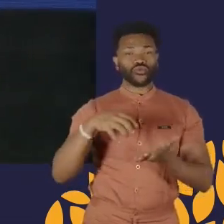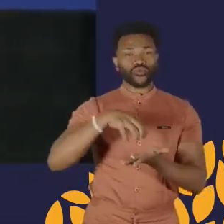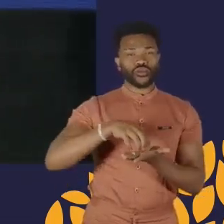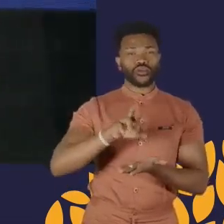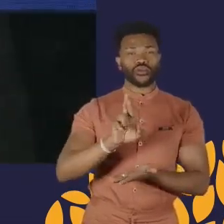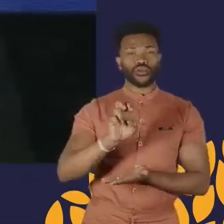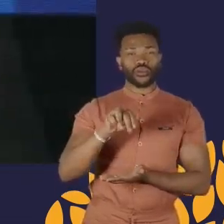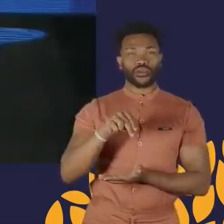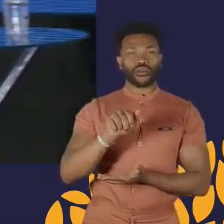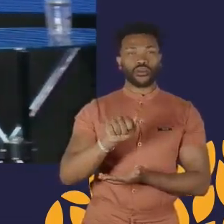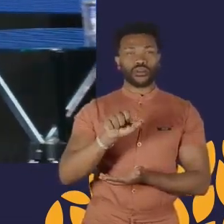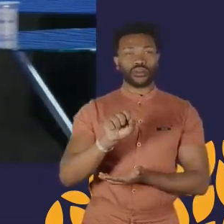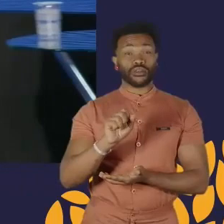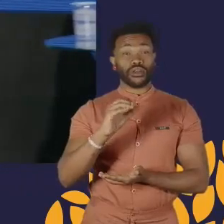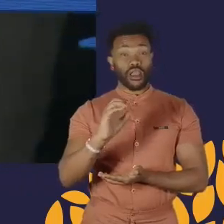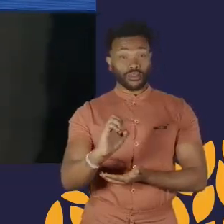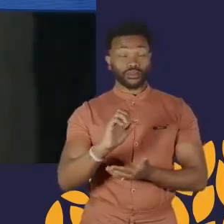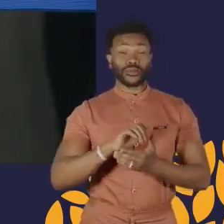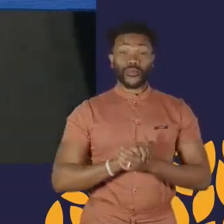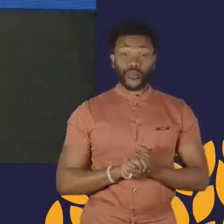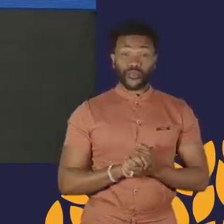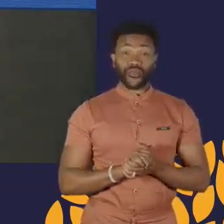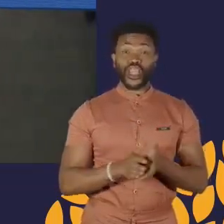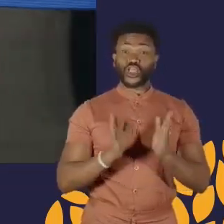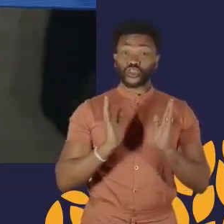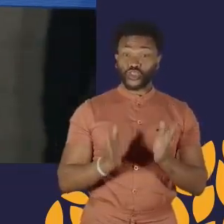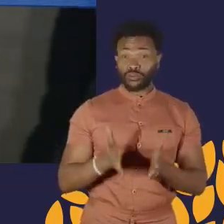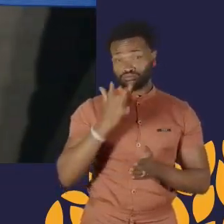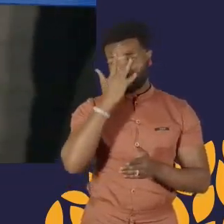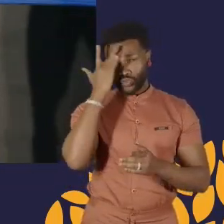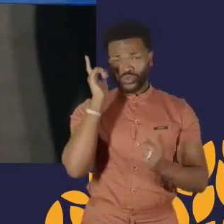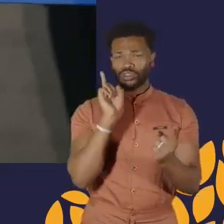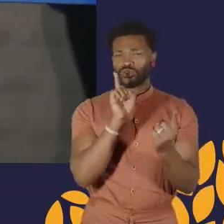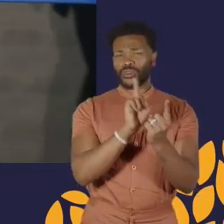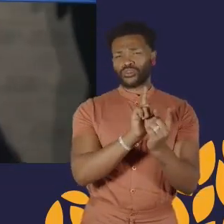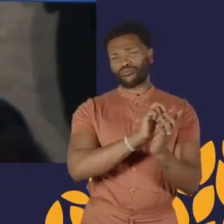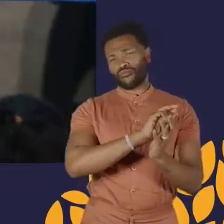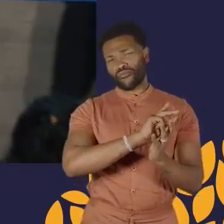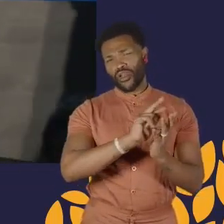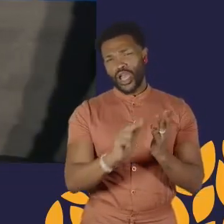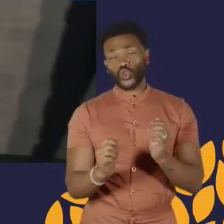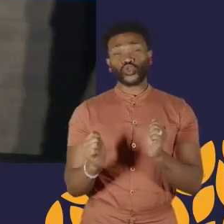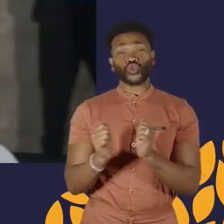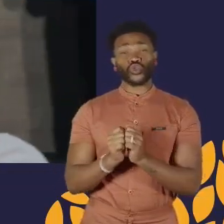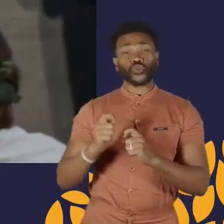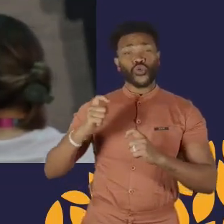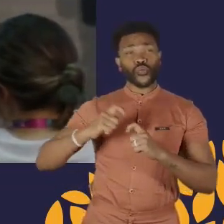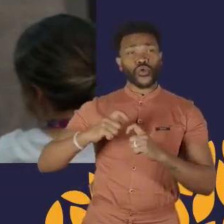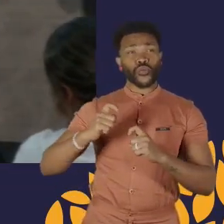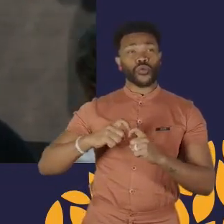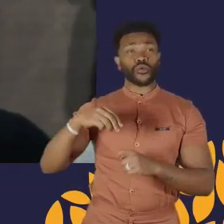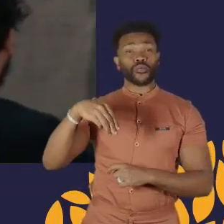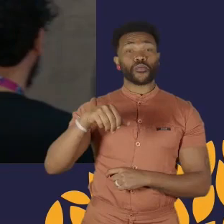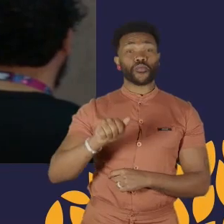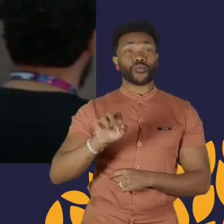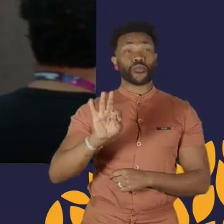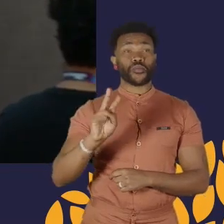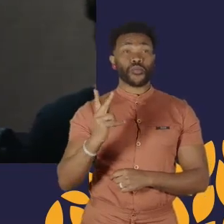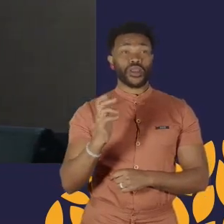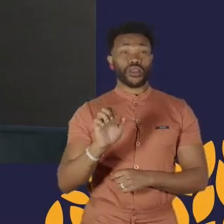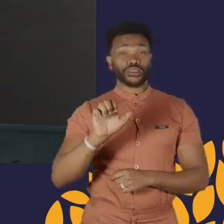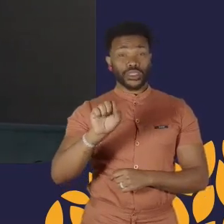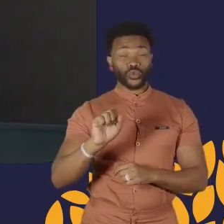Renasce, onde já passaram milhares de pacientes junto ao meu irmão, Dr. Matheus Abdallah.